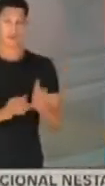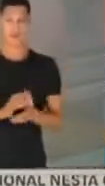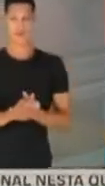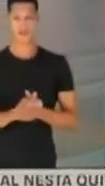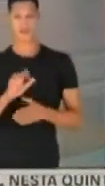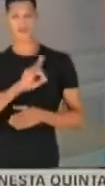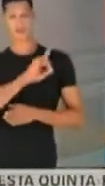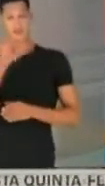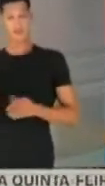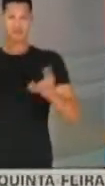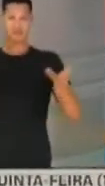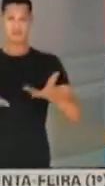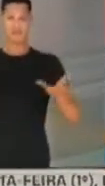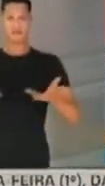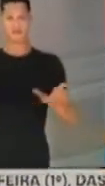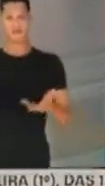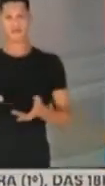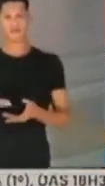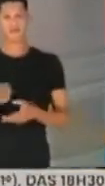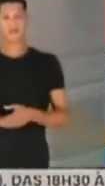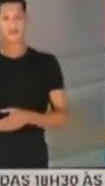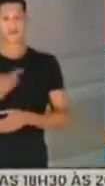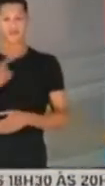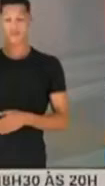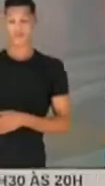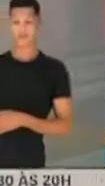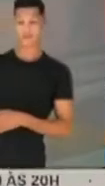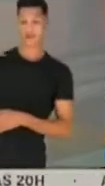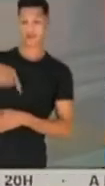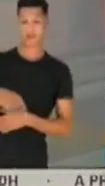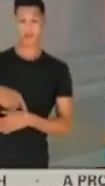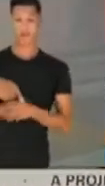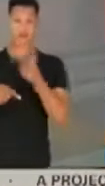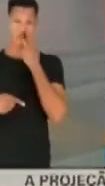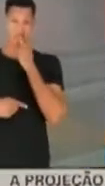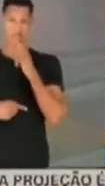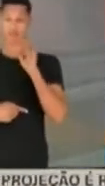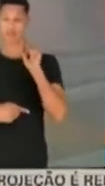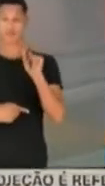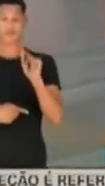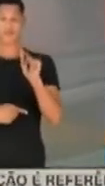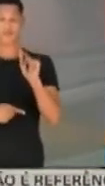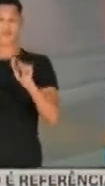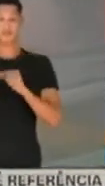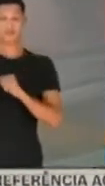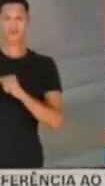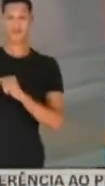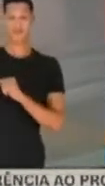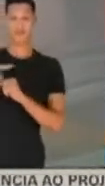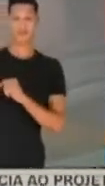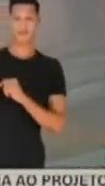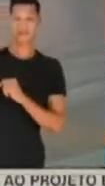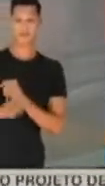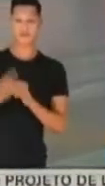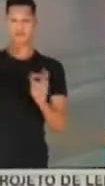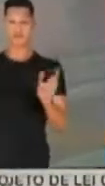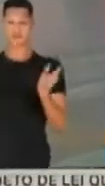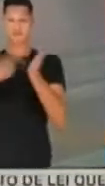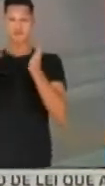dia de hoje, a gente vem aqui achando que ele viria